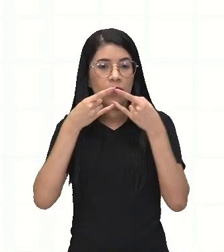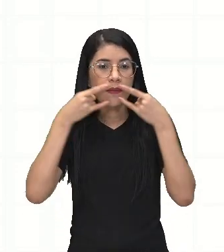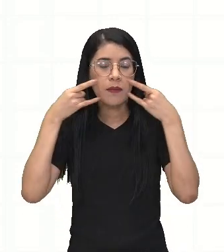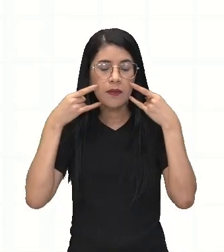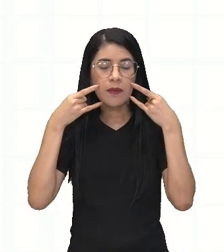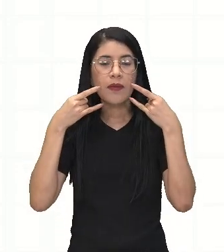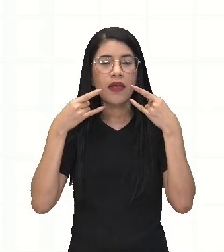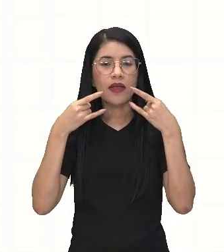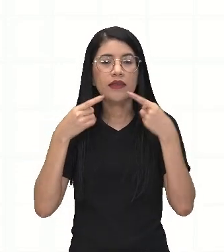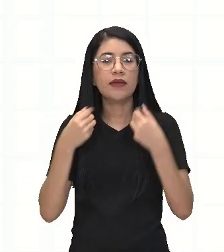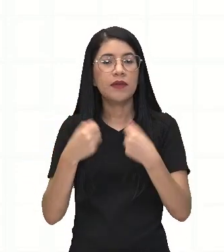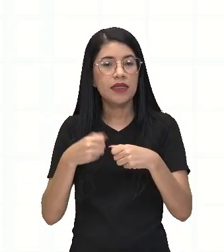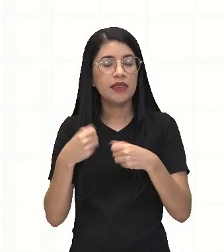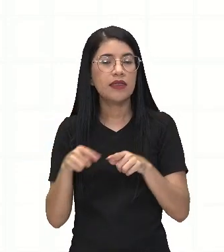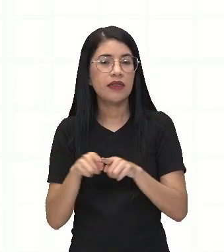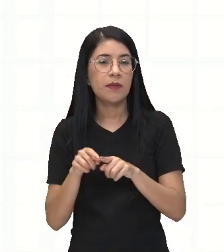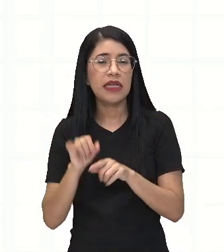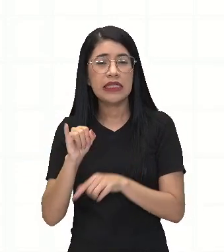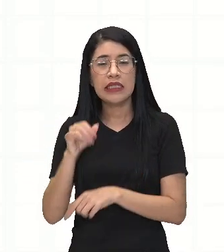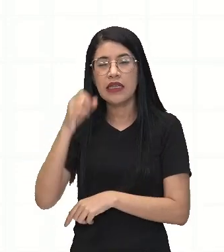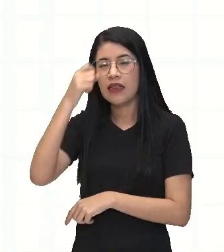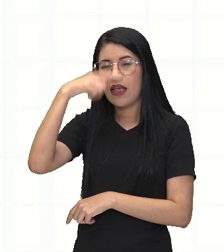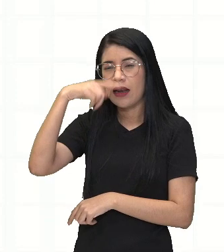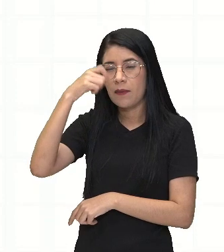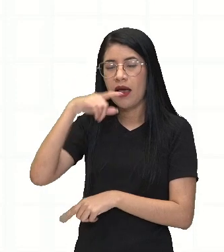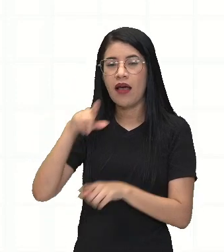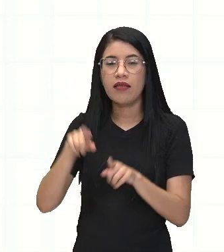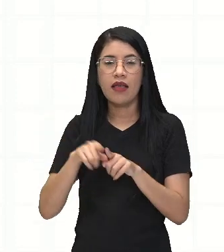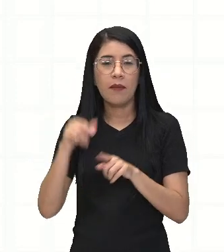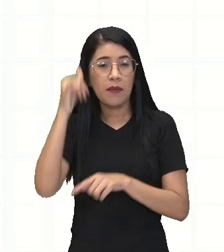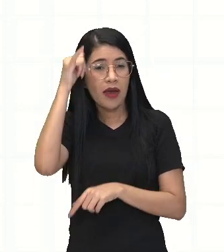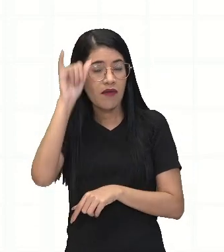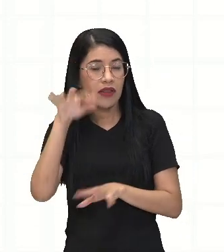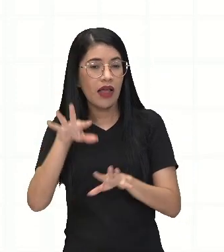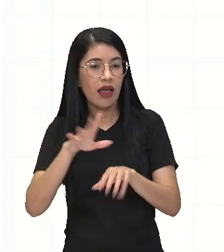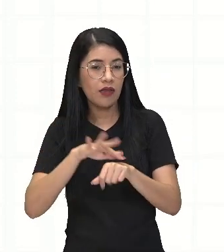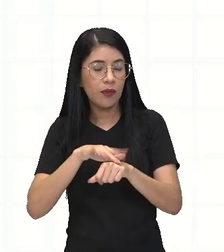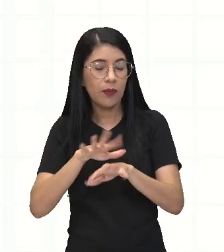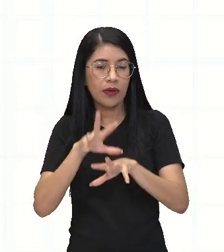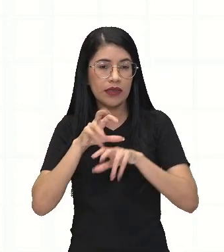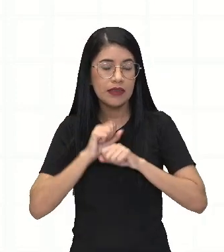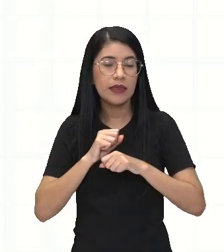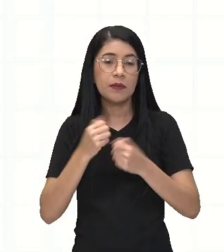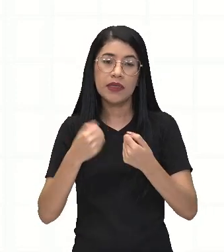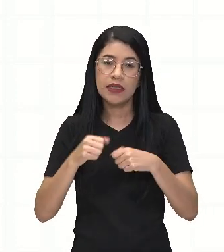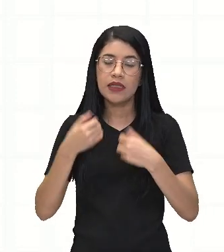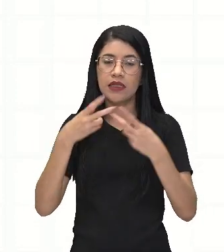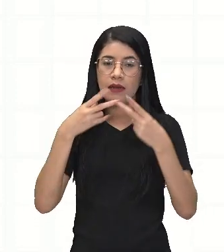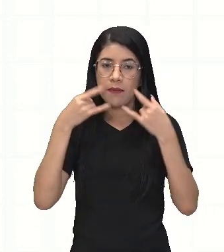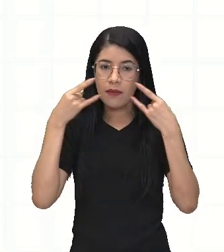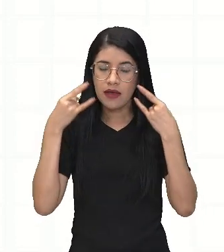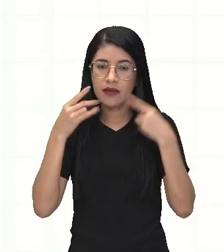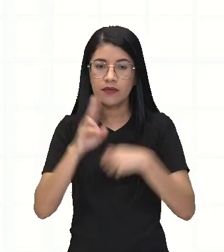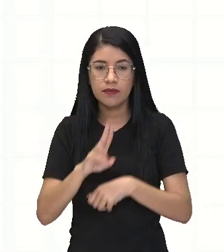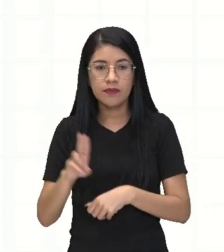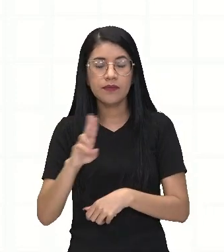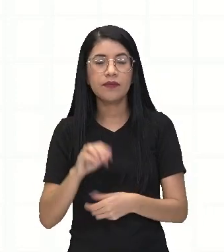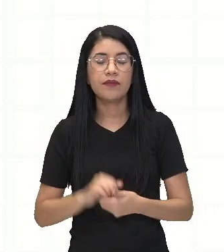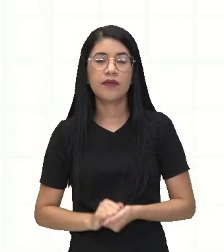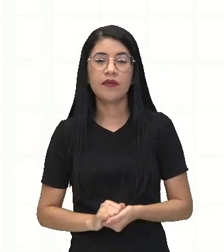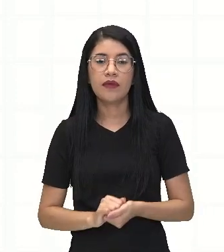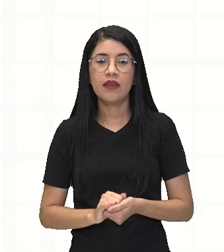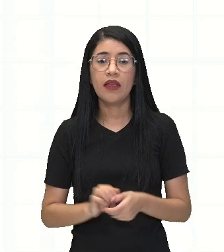você estiver gripado ou para evitar adoecer, é para usar máscaras. Quando, naquele período